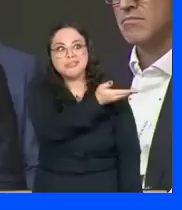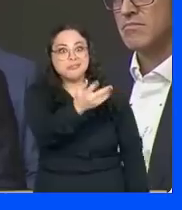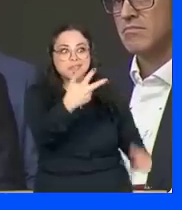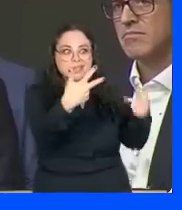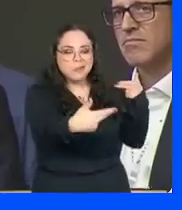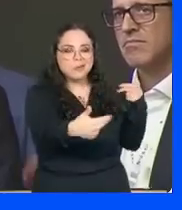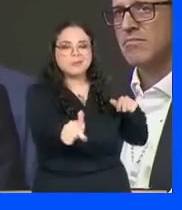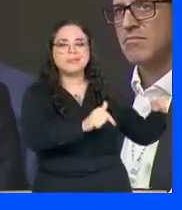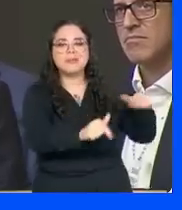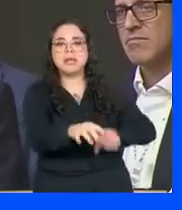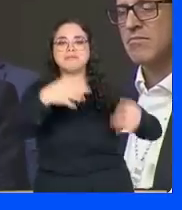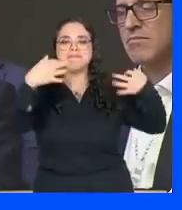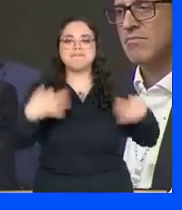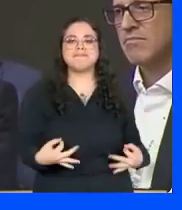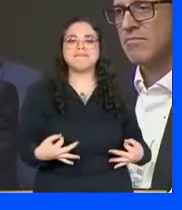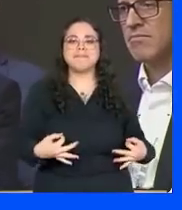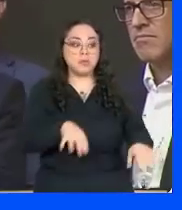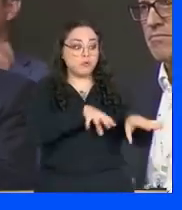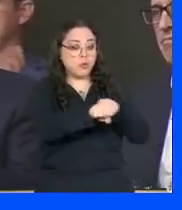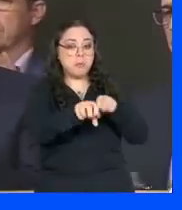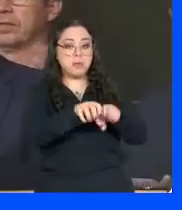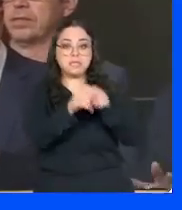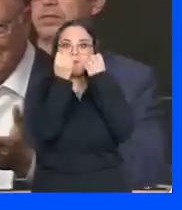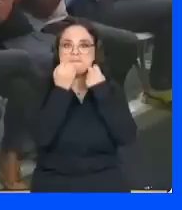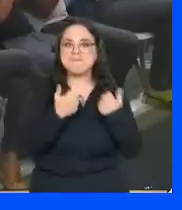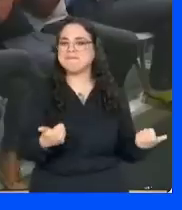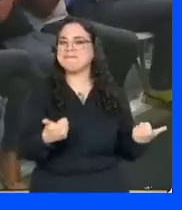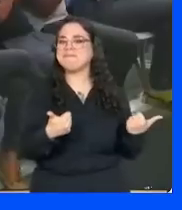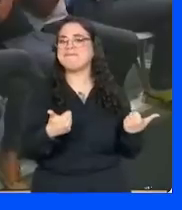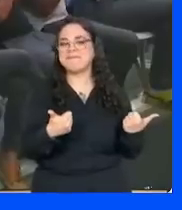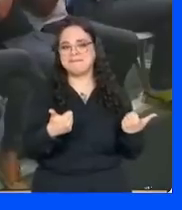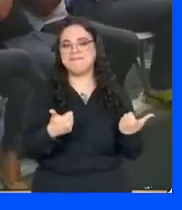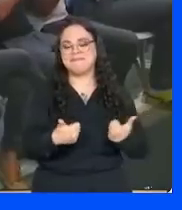um trabalho decente, de ter uma boa formação.